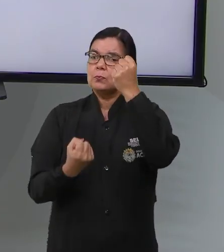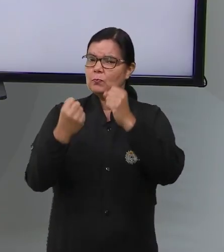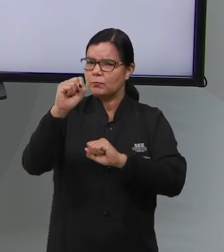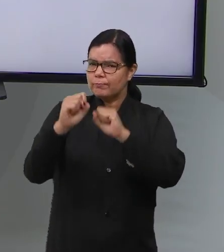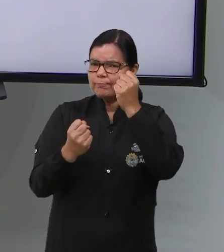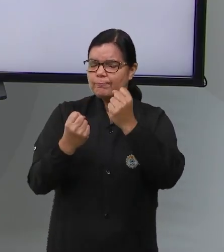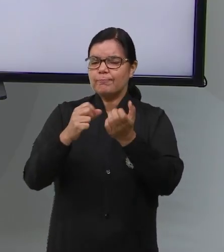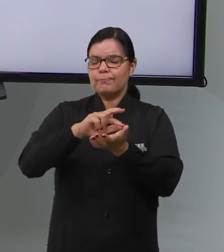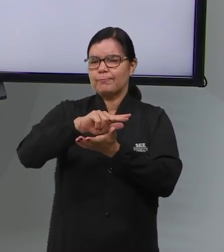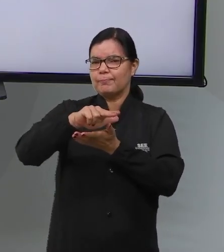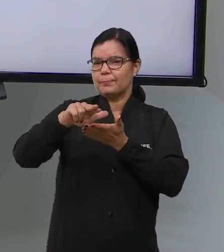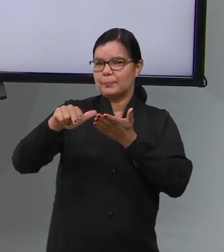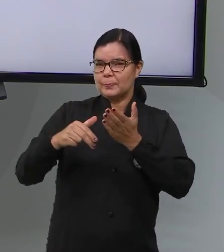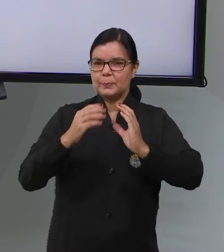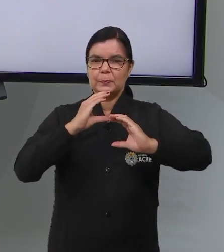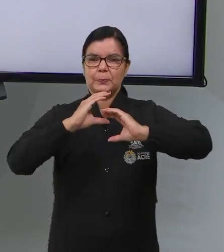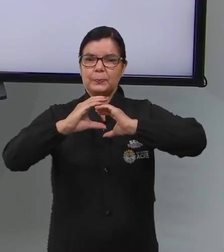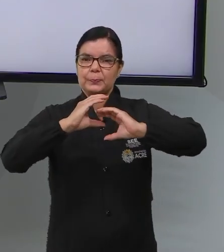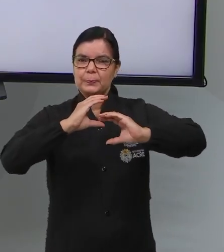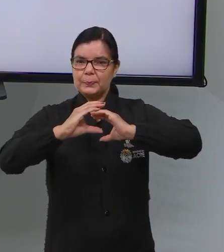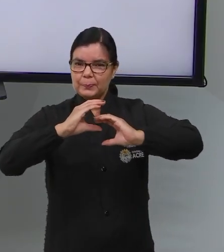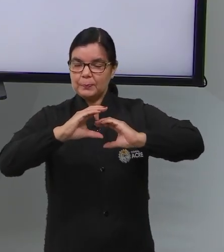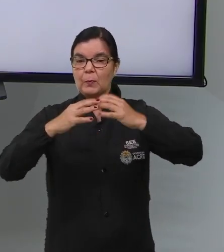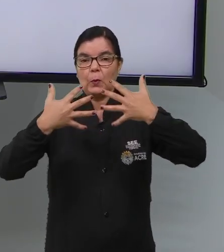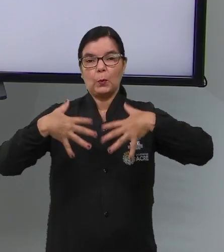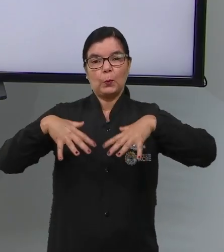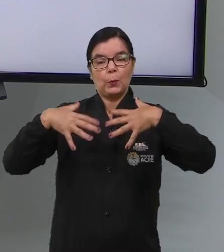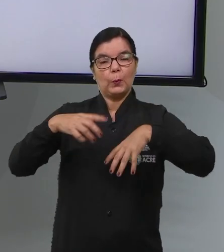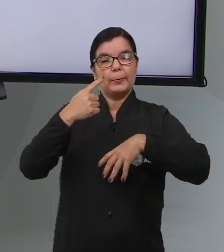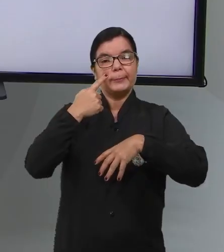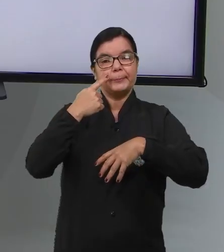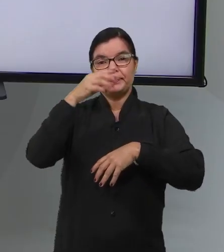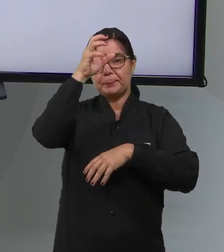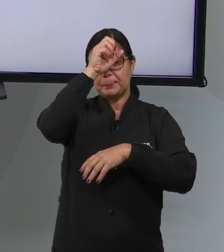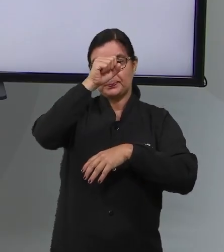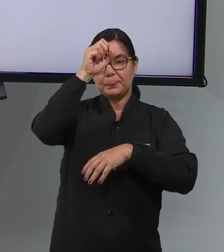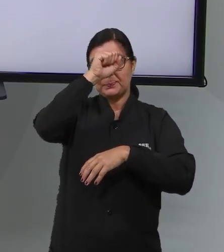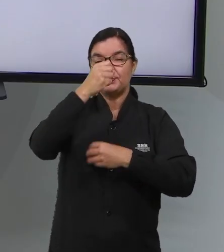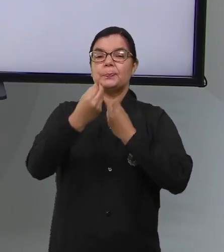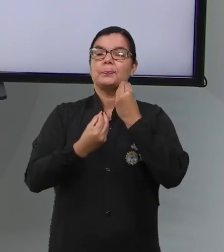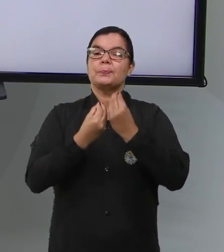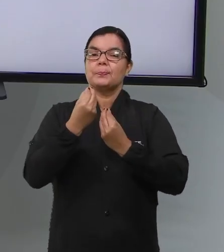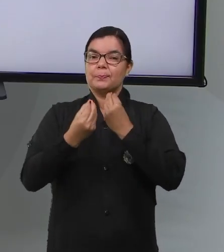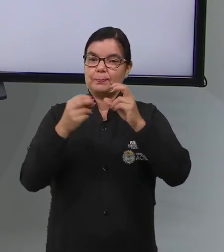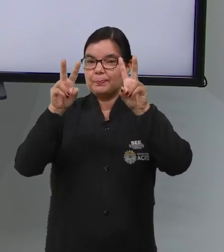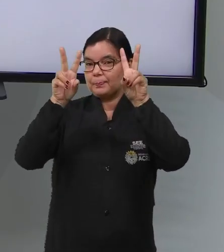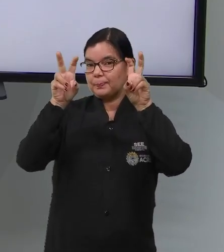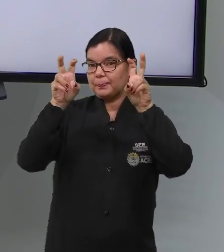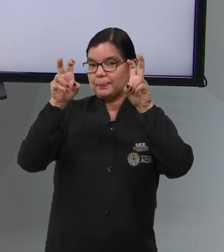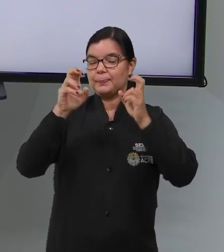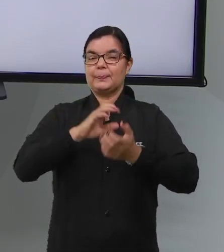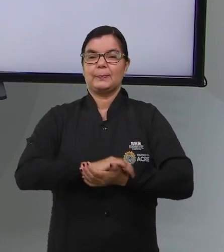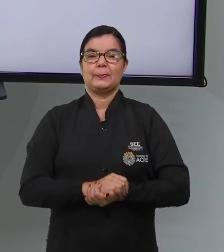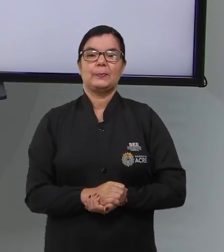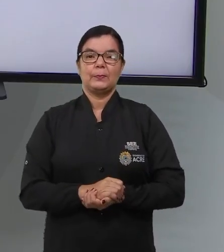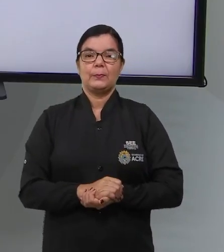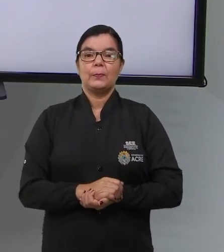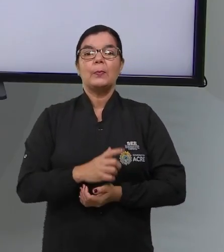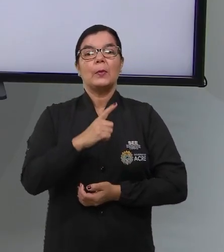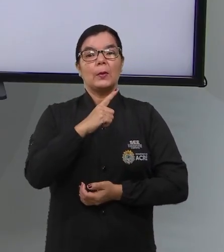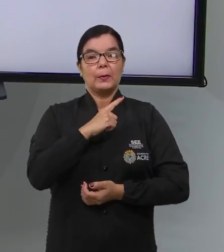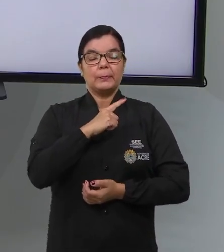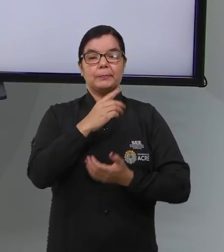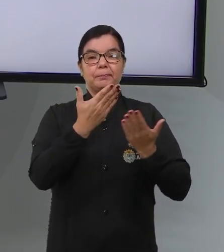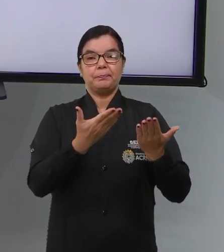em meios de comunicação de massa? Então vamos aprender a respeito dessas questões. Eu tenho